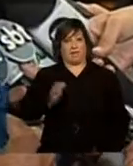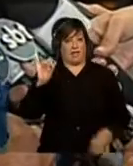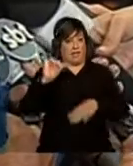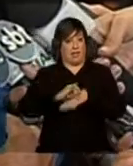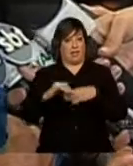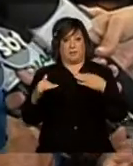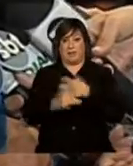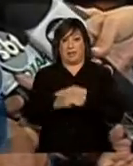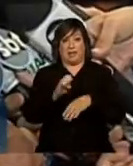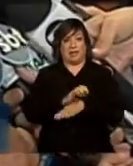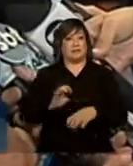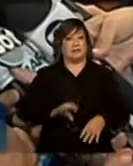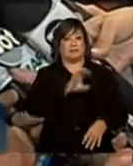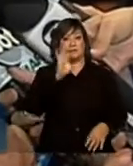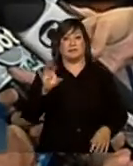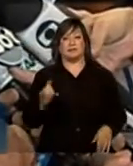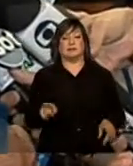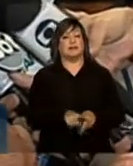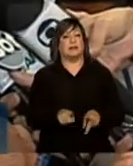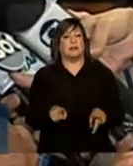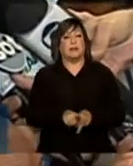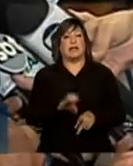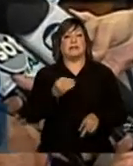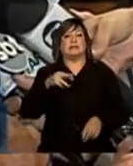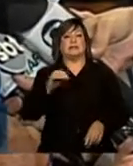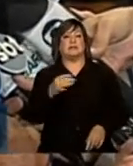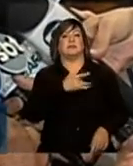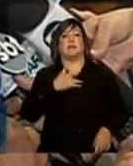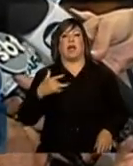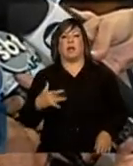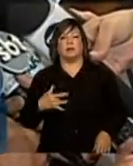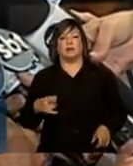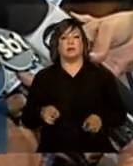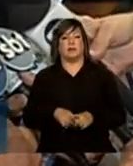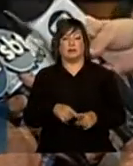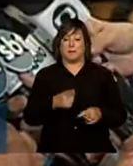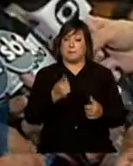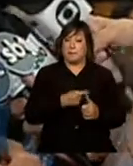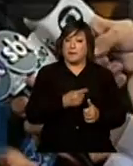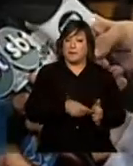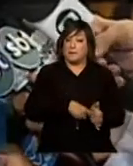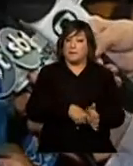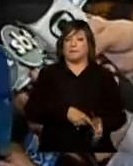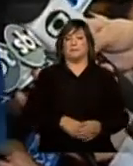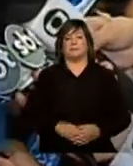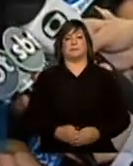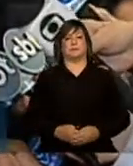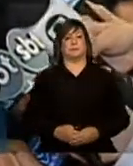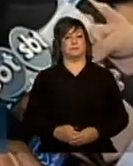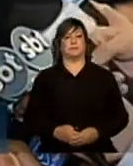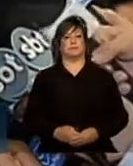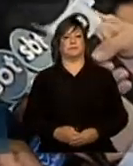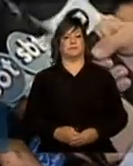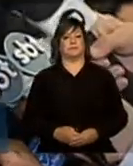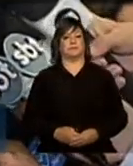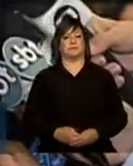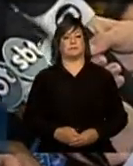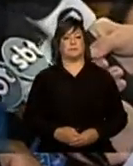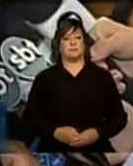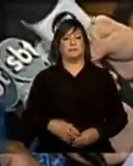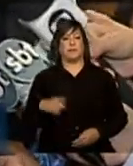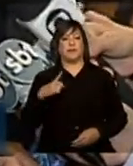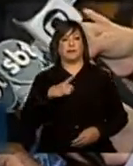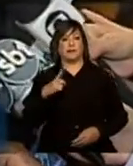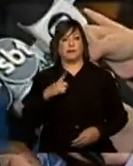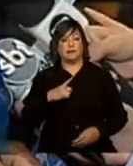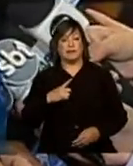estados, nem para os centros de saúde, enquanto não passarem nesse aprimoramento. Por acaso tem mais cubanos entre esses? Será,